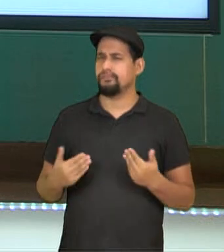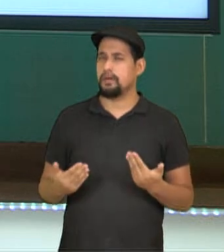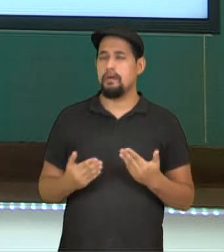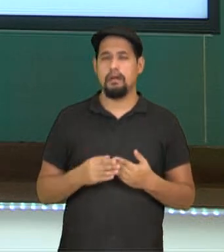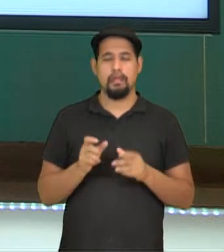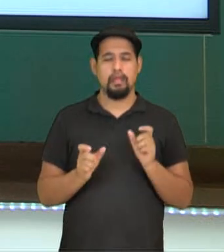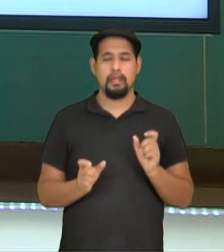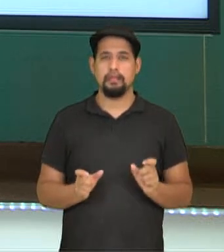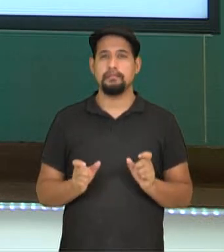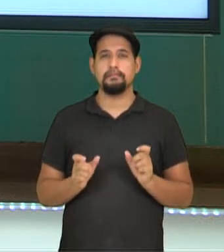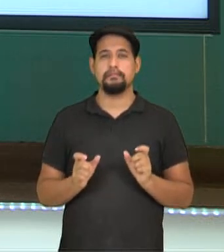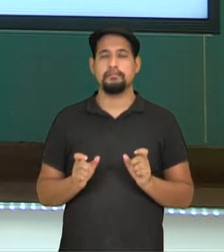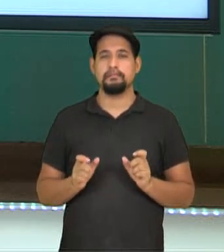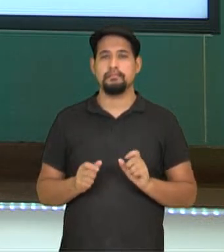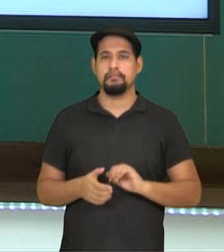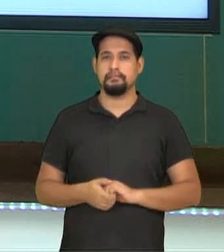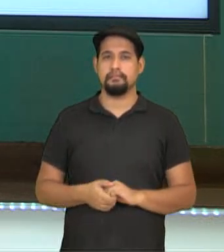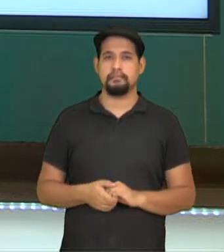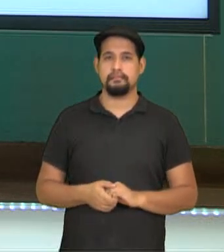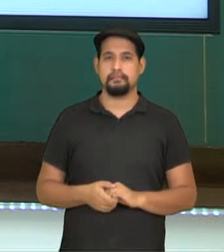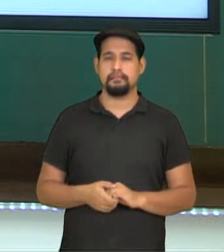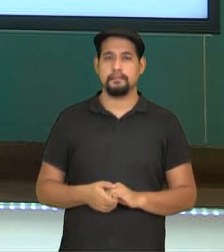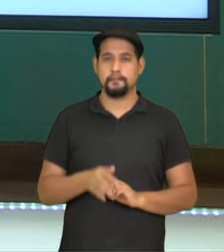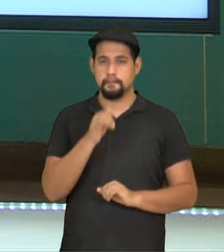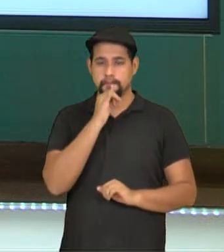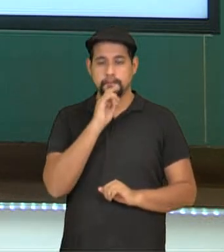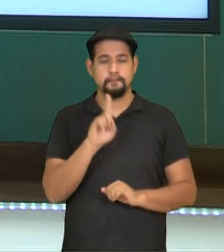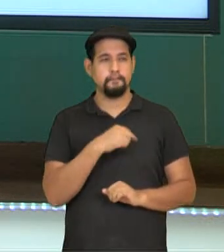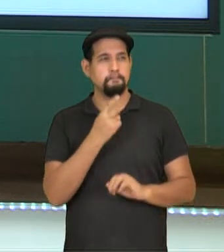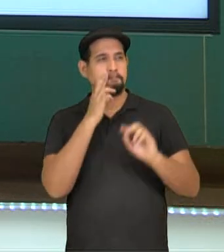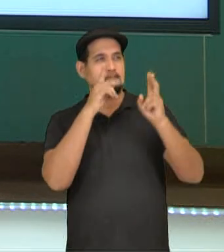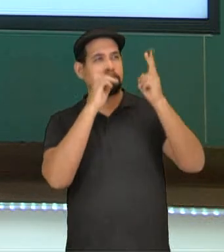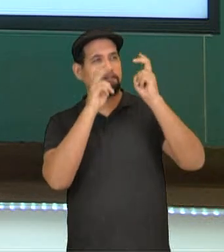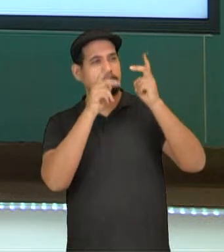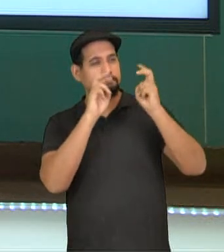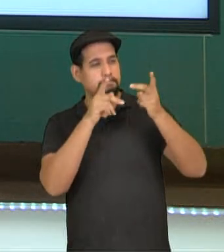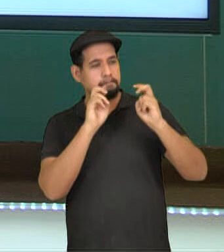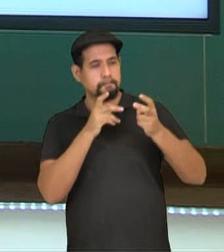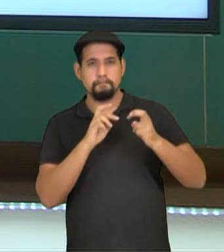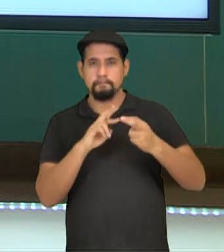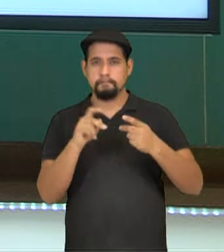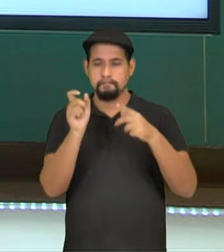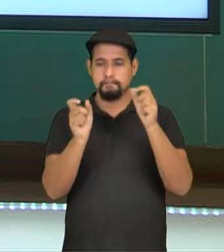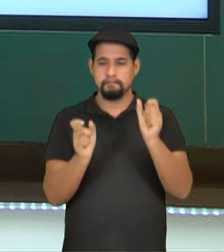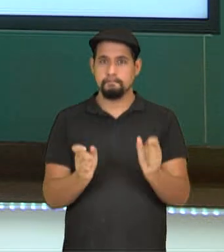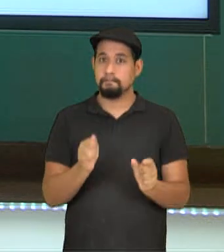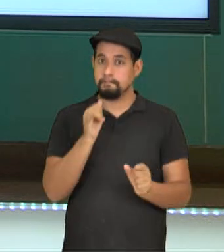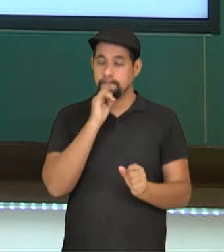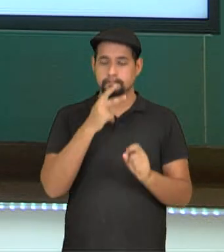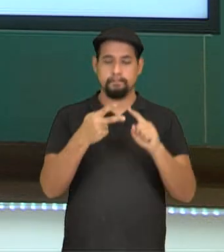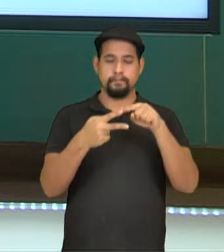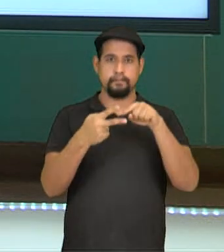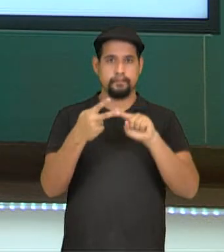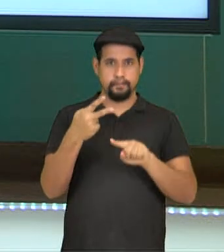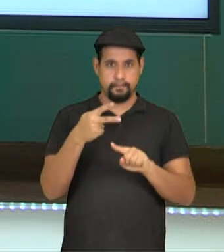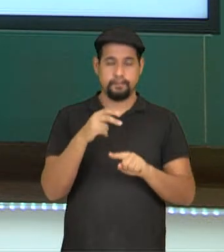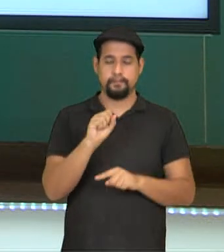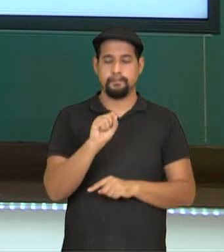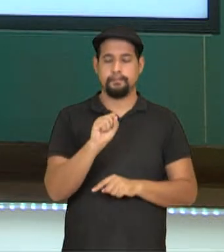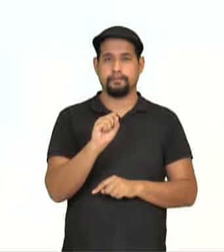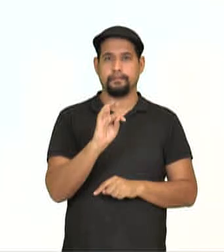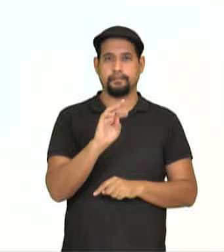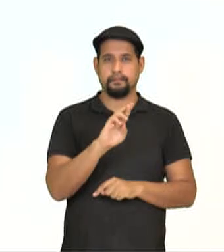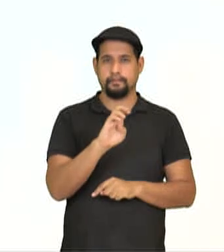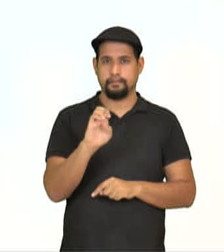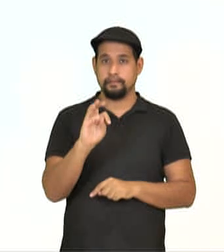as categorias mais onde a gente encontra mais competições dessa categoria? Então são duas: o street, que